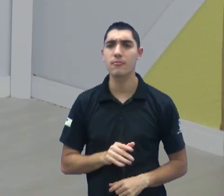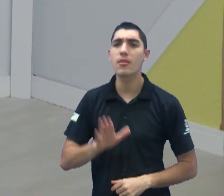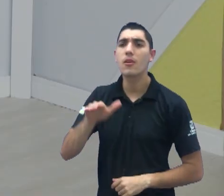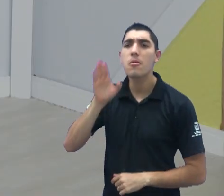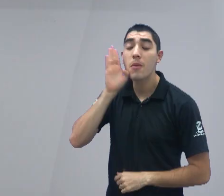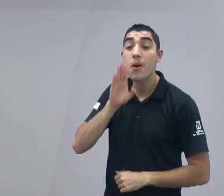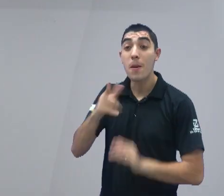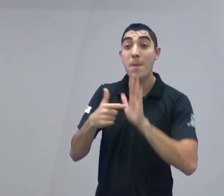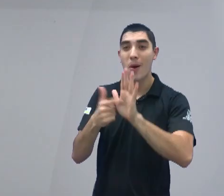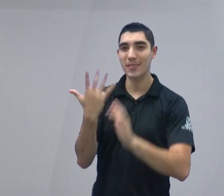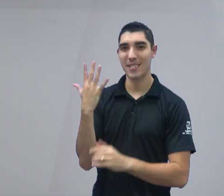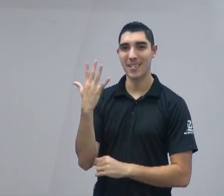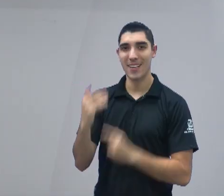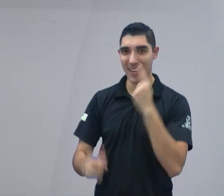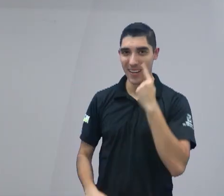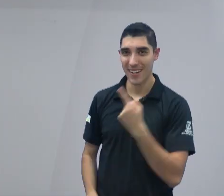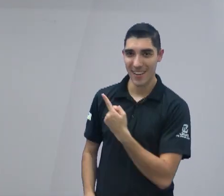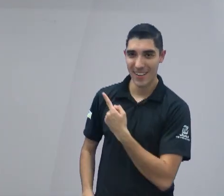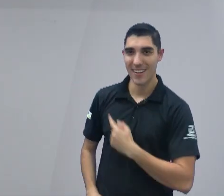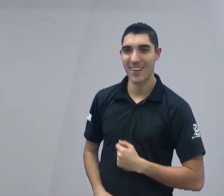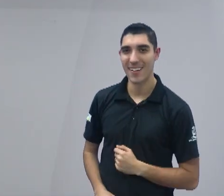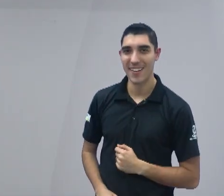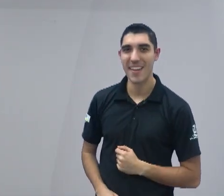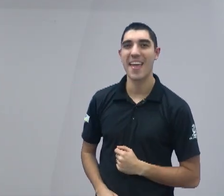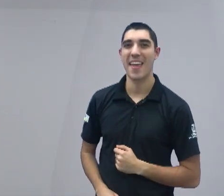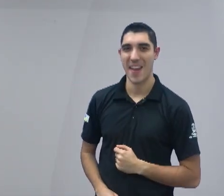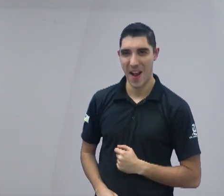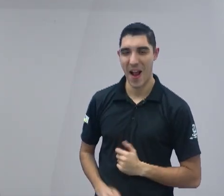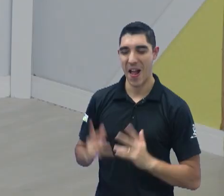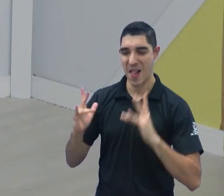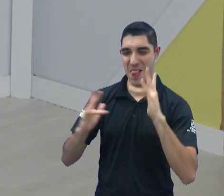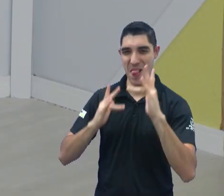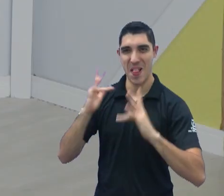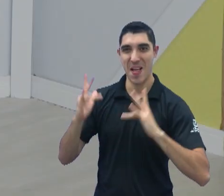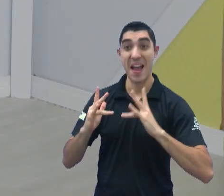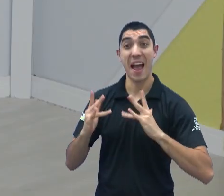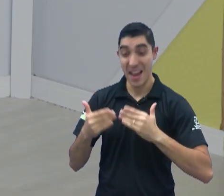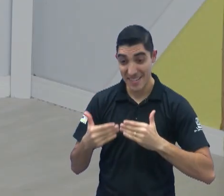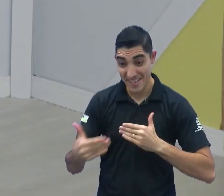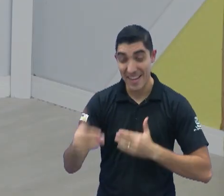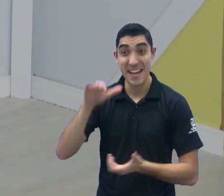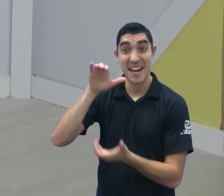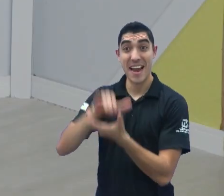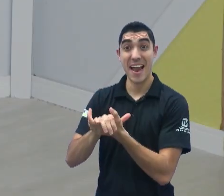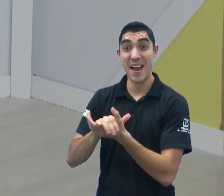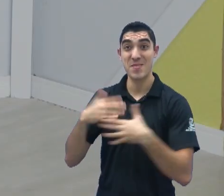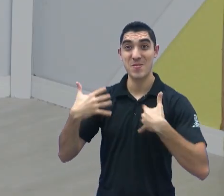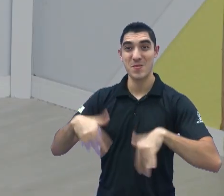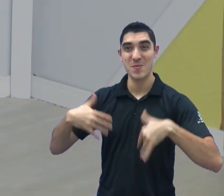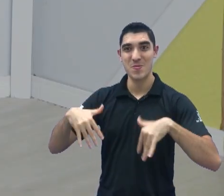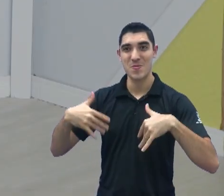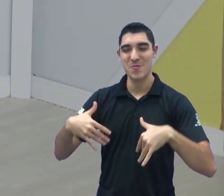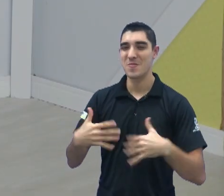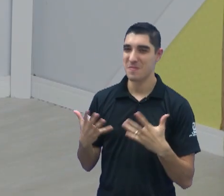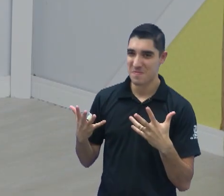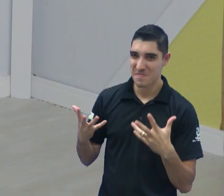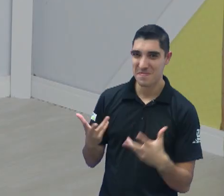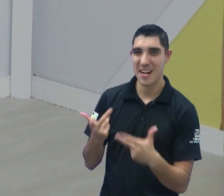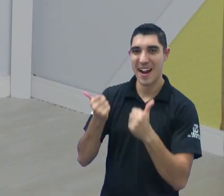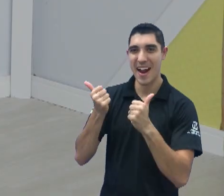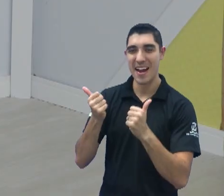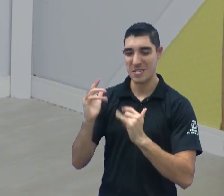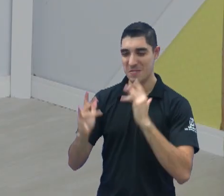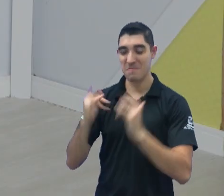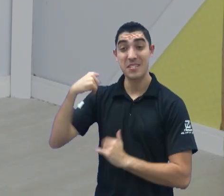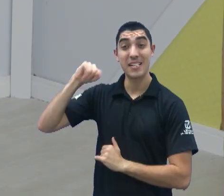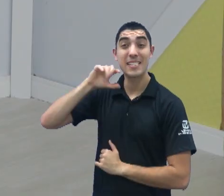mão direita aí. Mostra a mão direita ali. Agora... Noivou, hein? Vai casar, hein, Paulito? Que beleza, hein? Noivado no